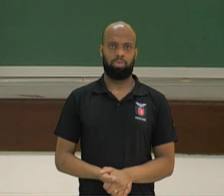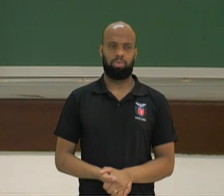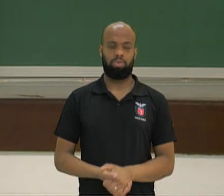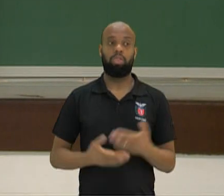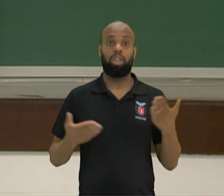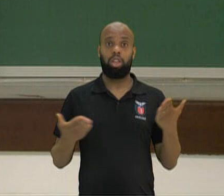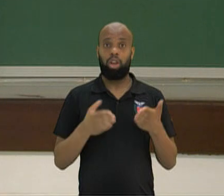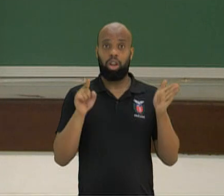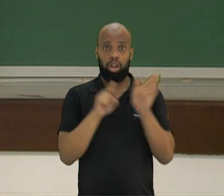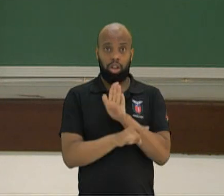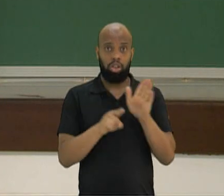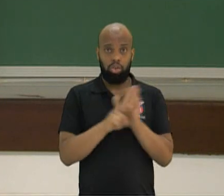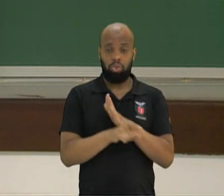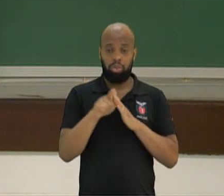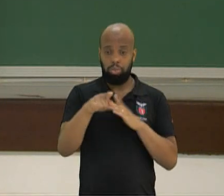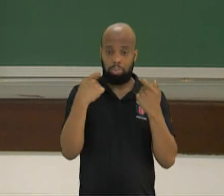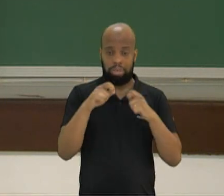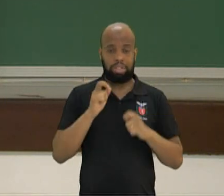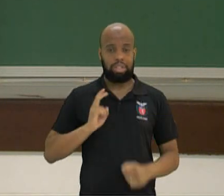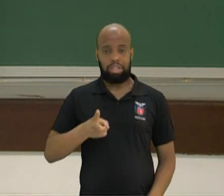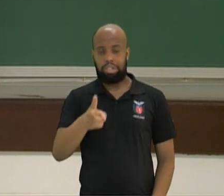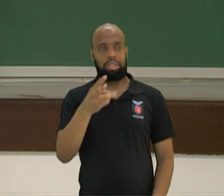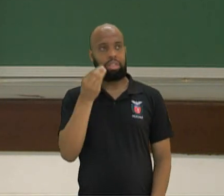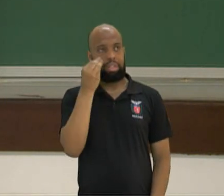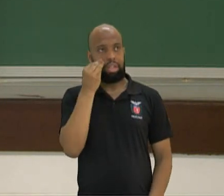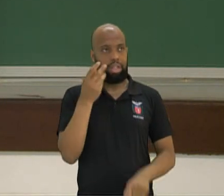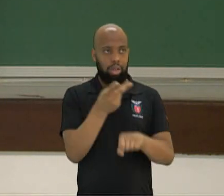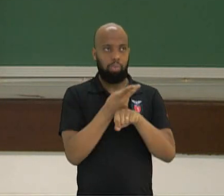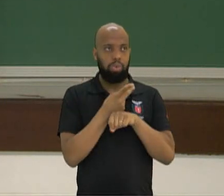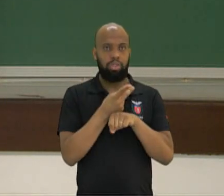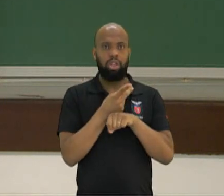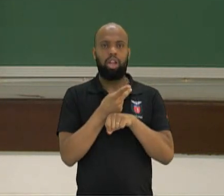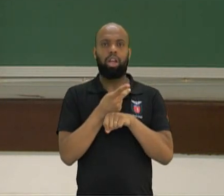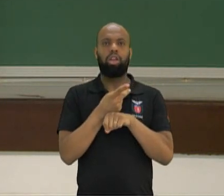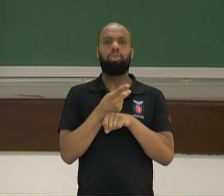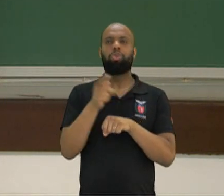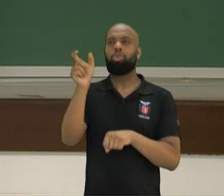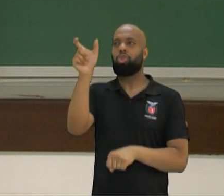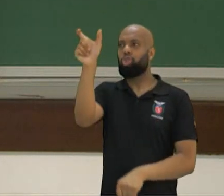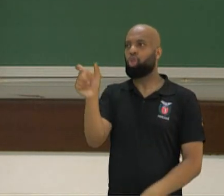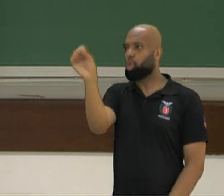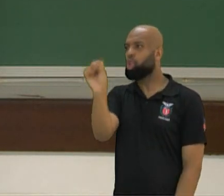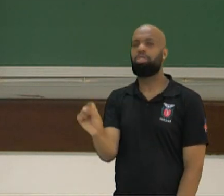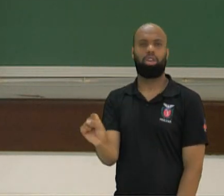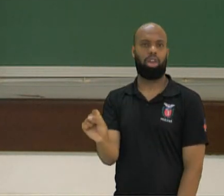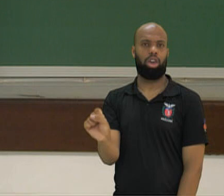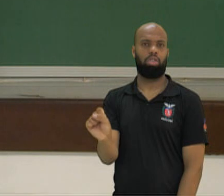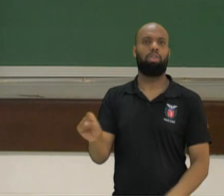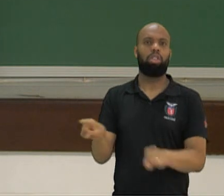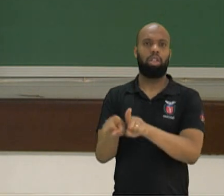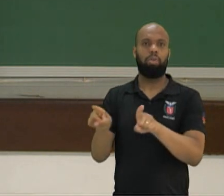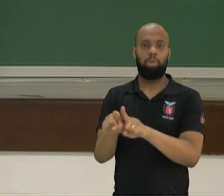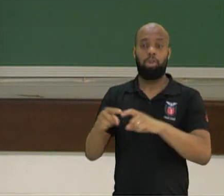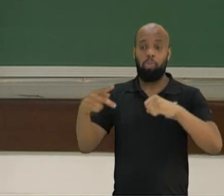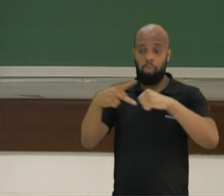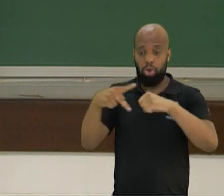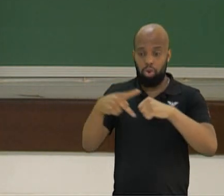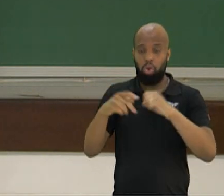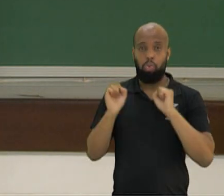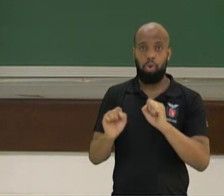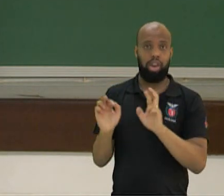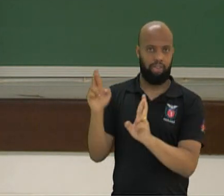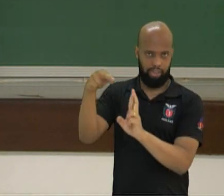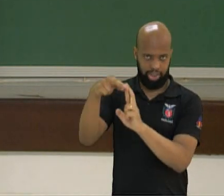Nesse tipo de questão, você precisa sempre buscar os sujeitos, tá? A que os pronomes possivelmente podem se